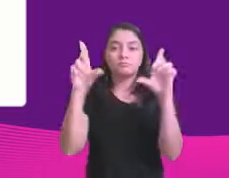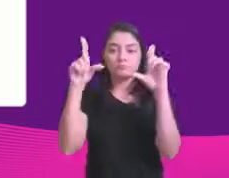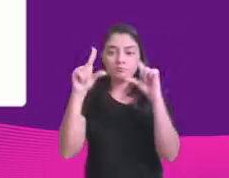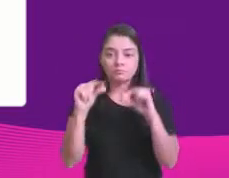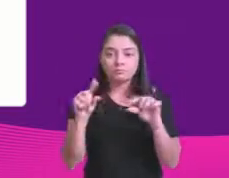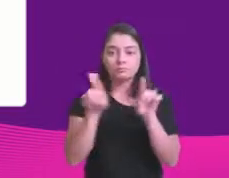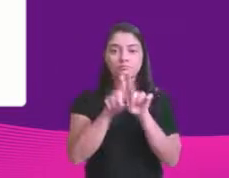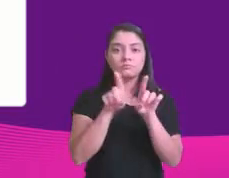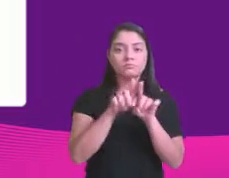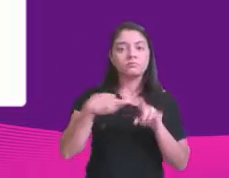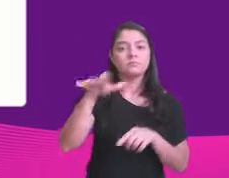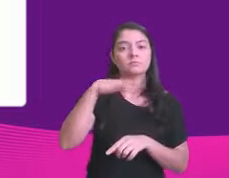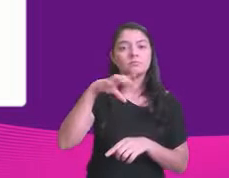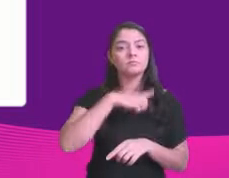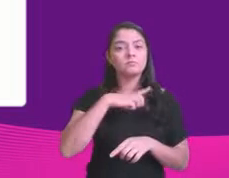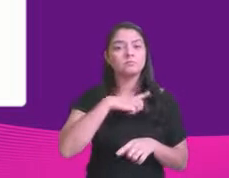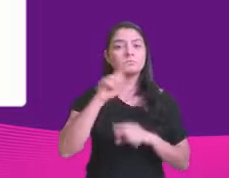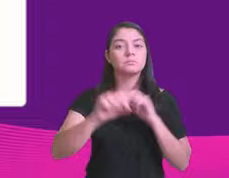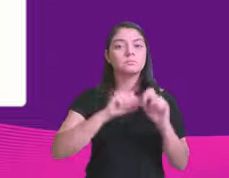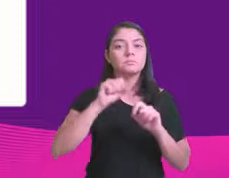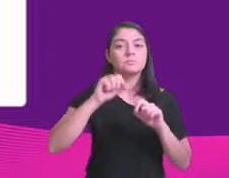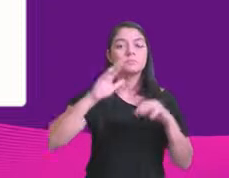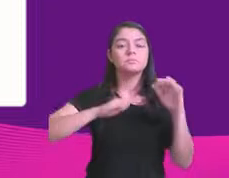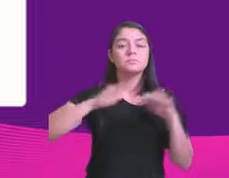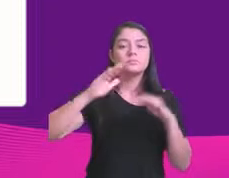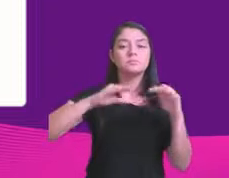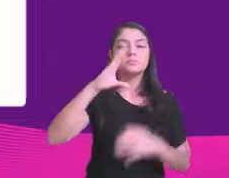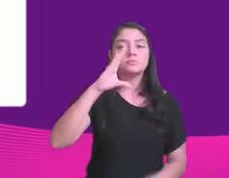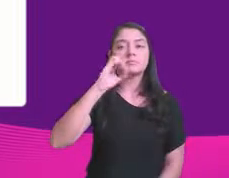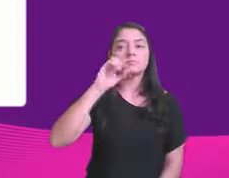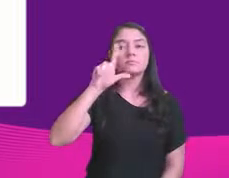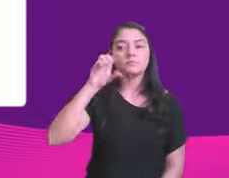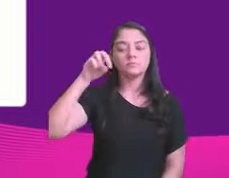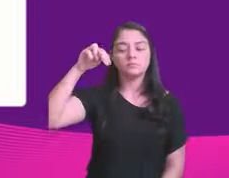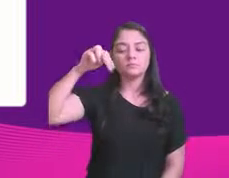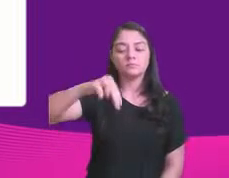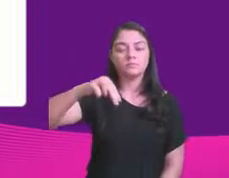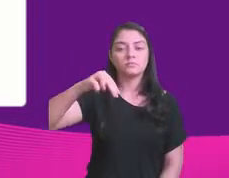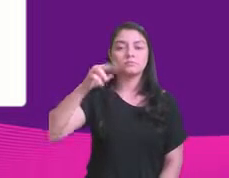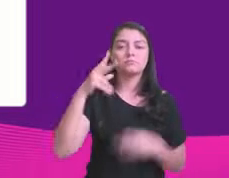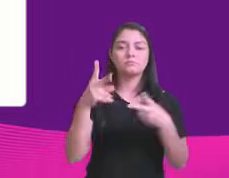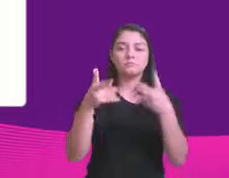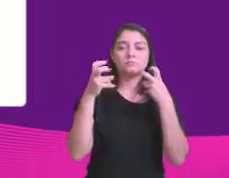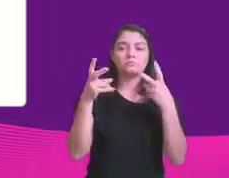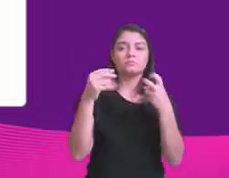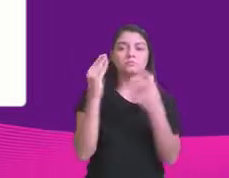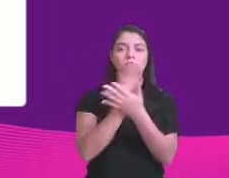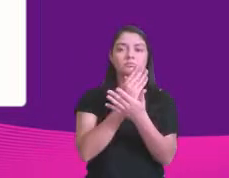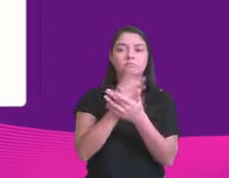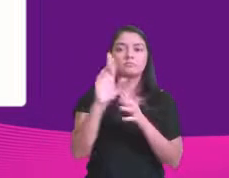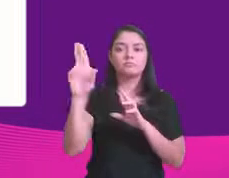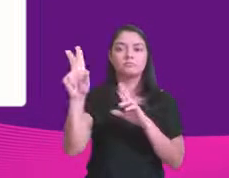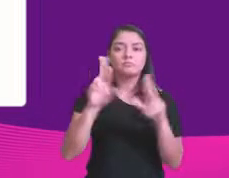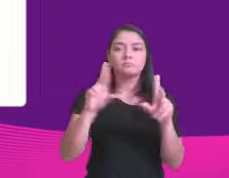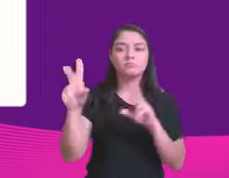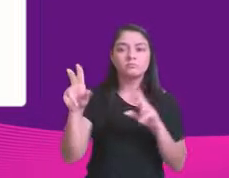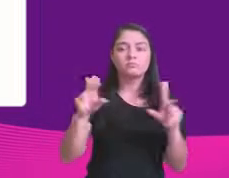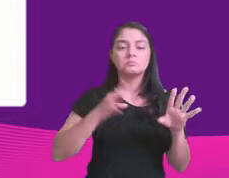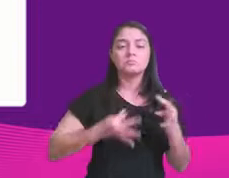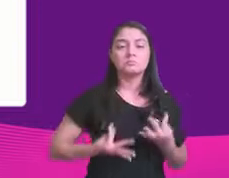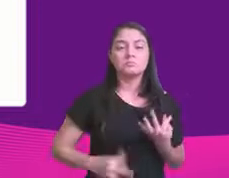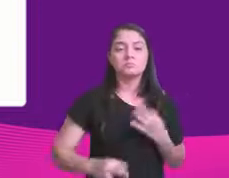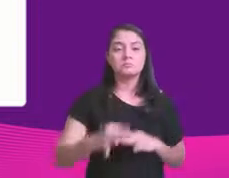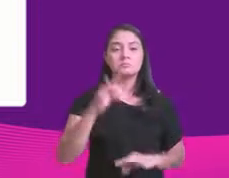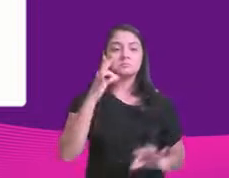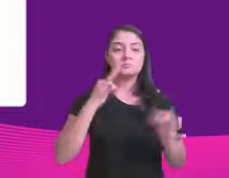peritoneal de carcinomatose. Então, se a gente tenta, ver algum tipo de tratamento que possa melhorar essa sobrevida dessas